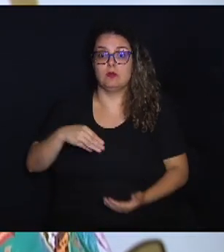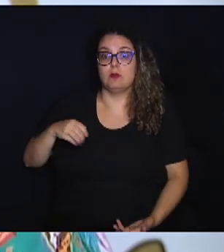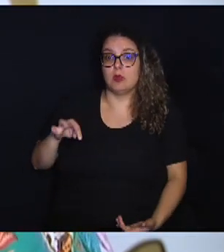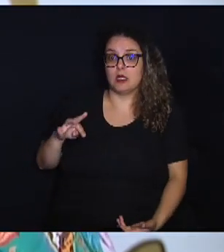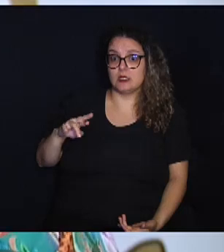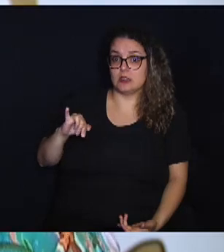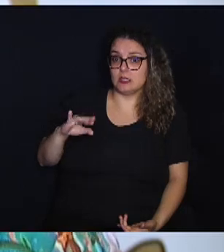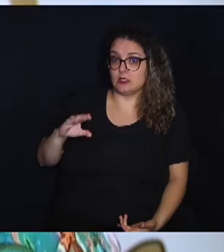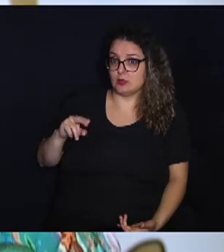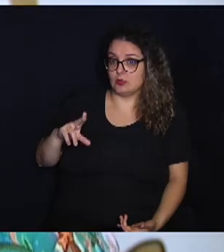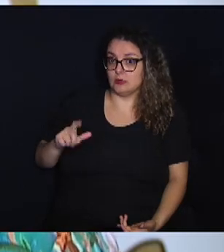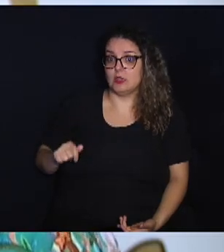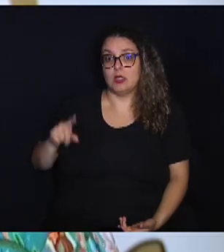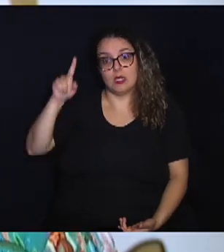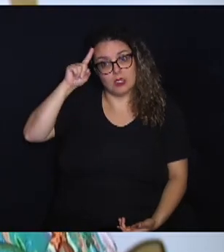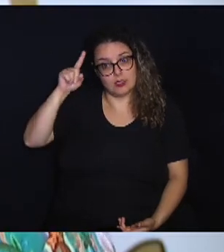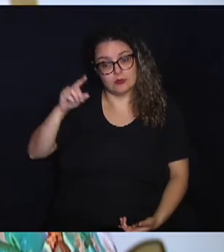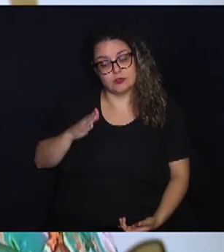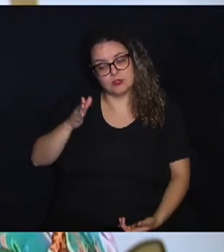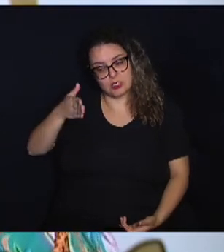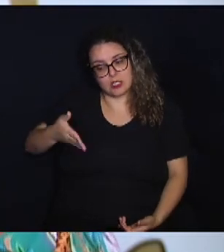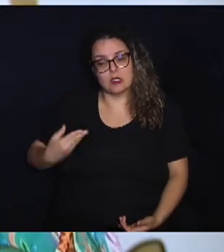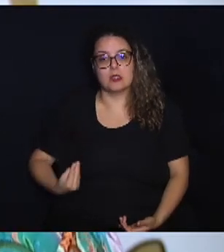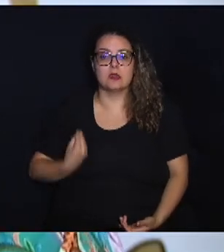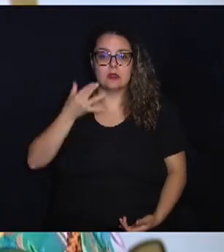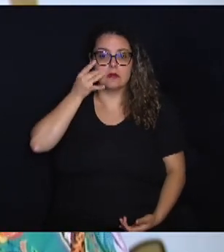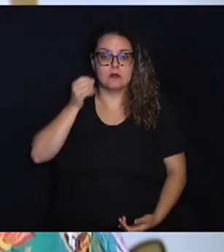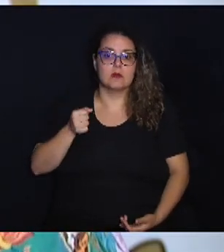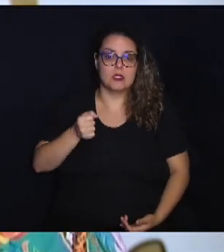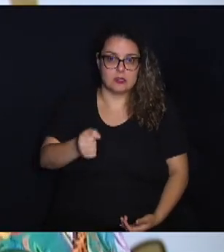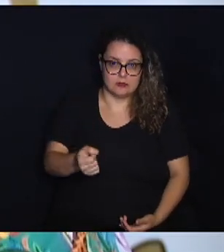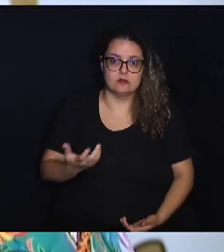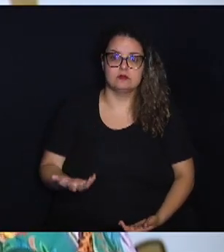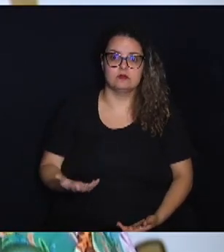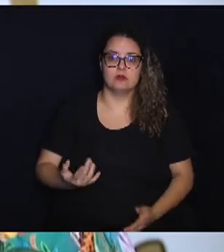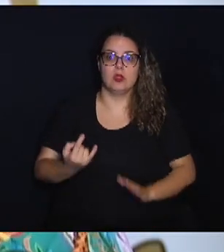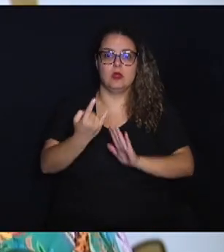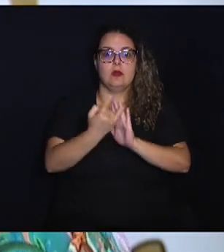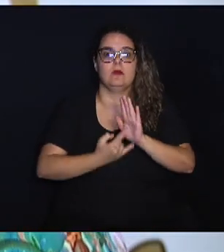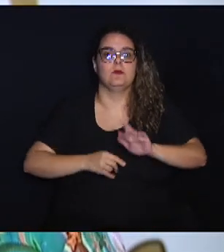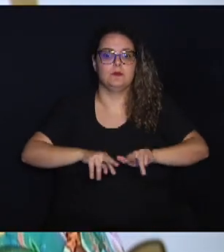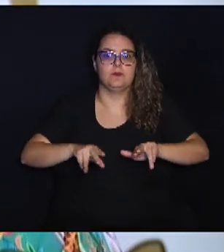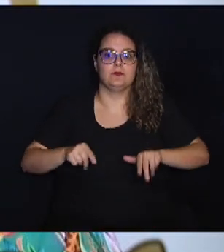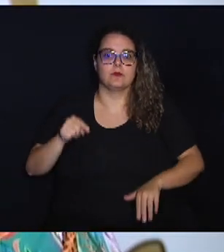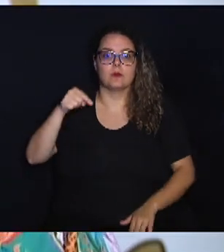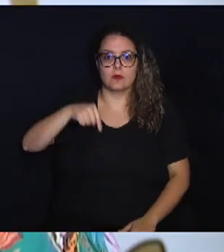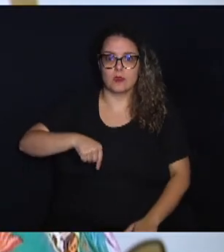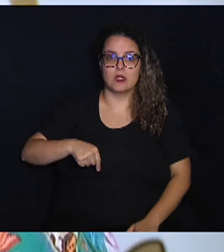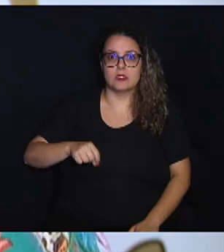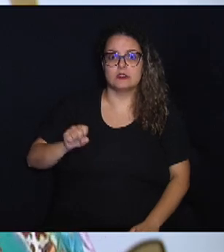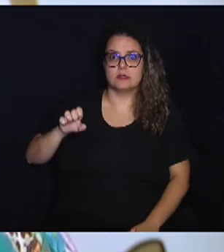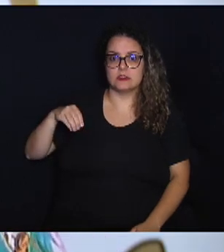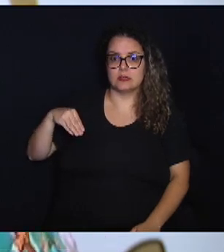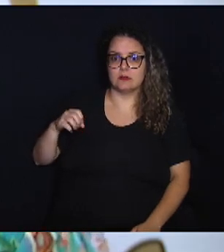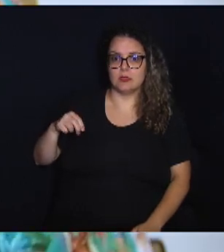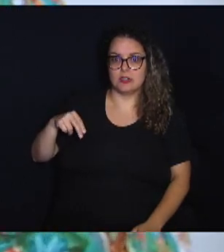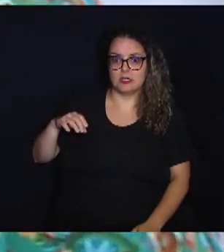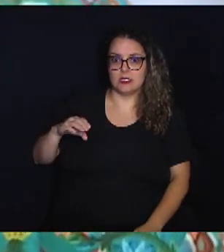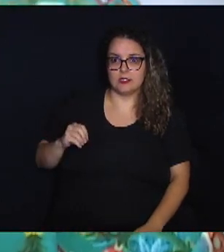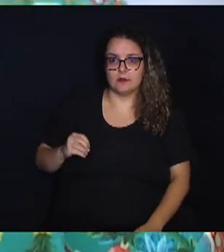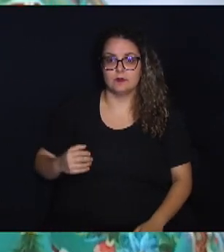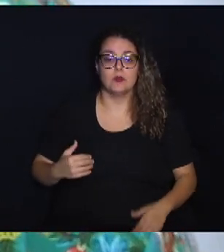é só comparecer na data que está lá no site, trazendo os documentos aqui do Semaneco, que é a Escola de Música. Quais são